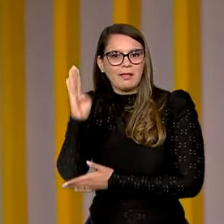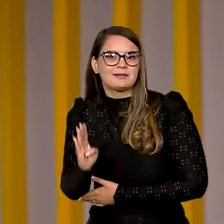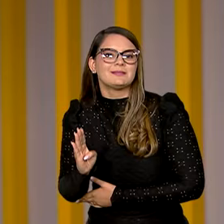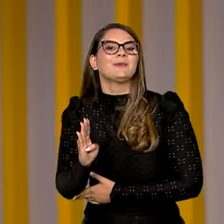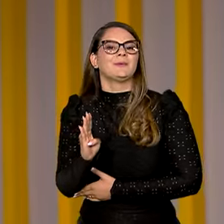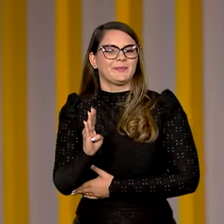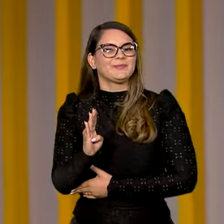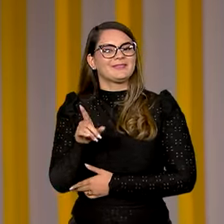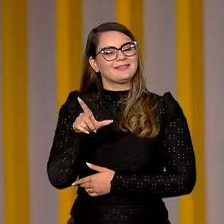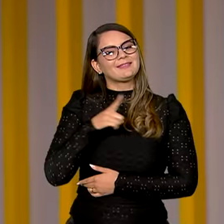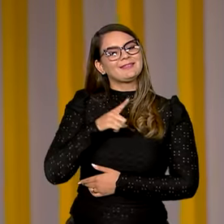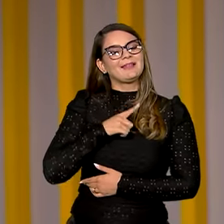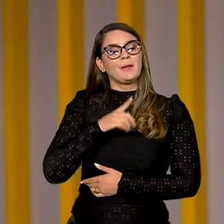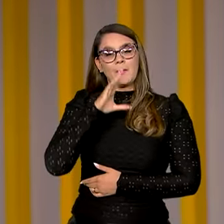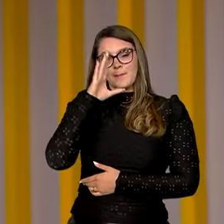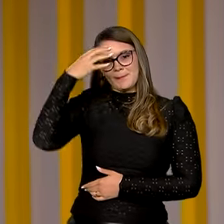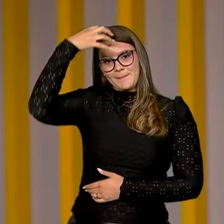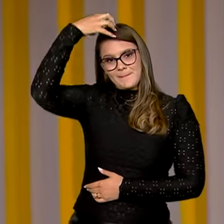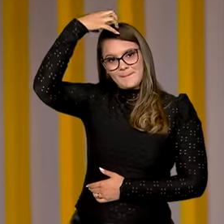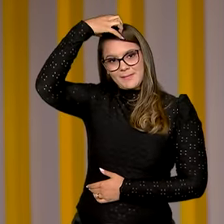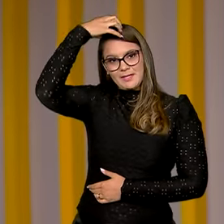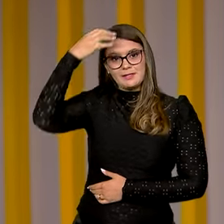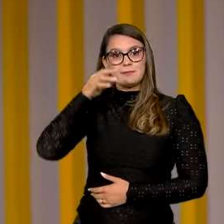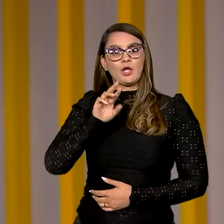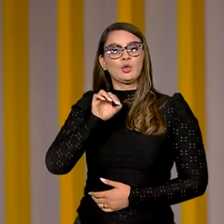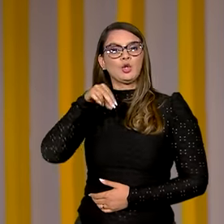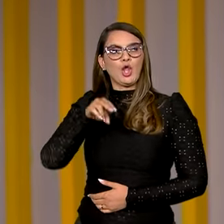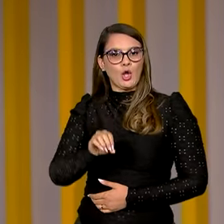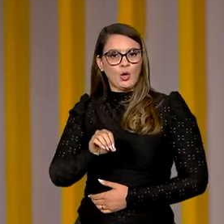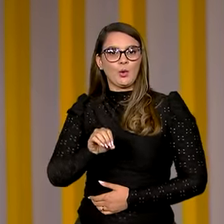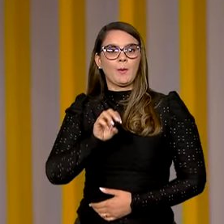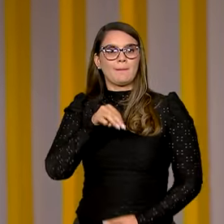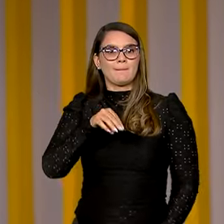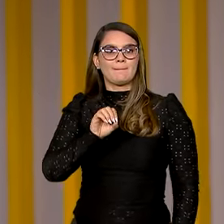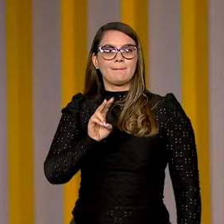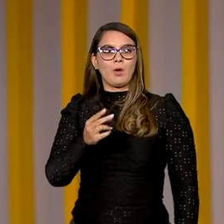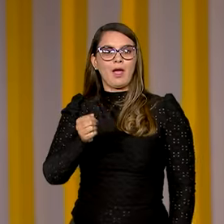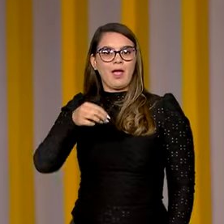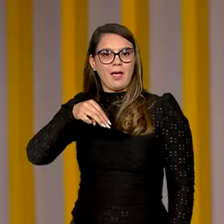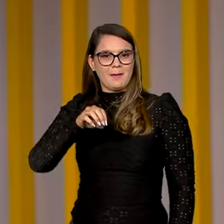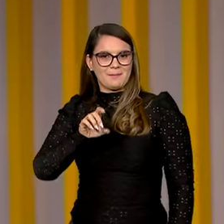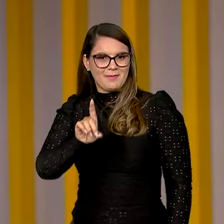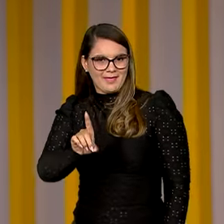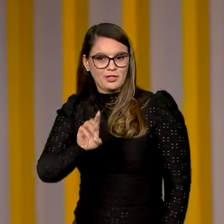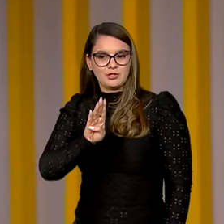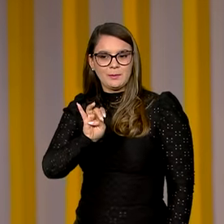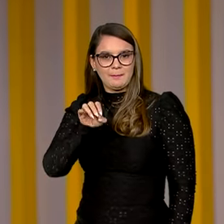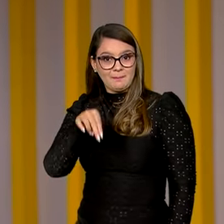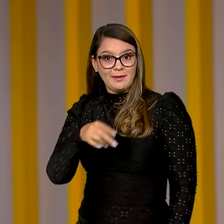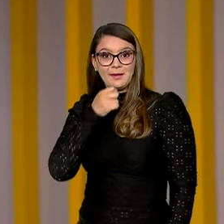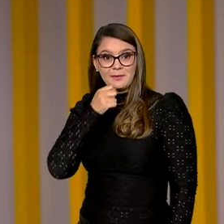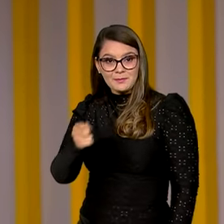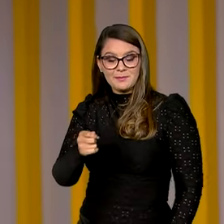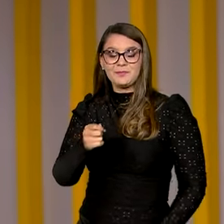Brasil entre eles com o príncipe Herdeiro do Trono Saudita Mohamed Bin salman veja na reportagem da nossa